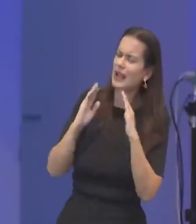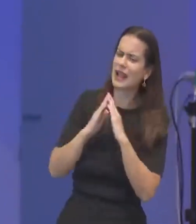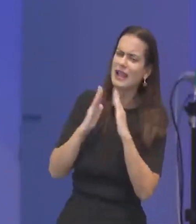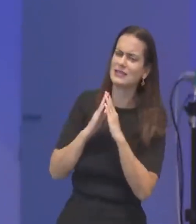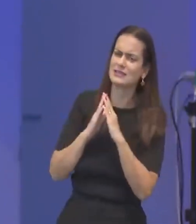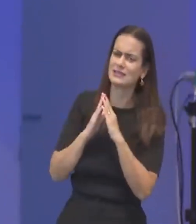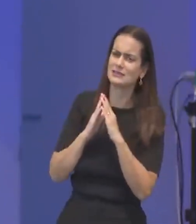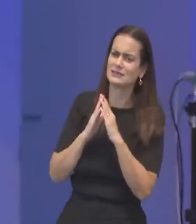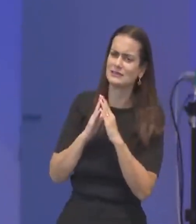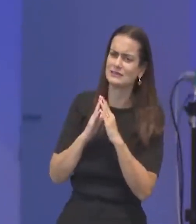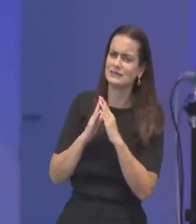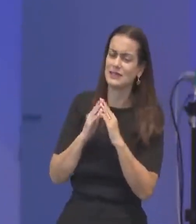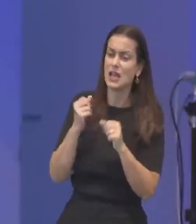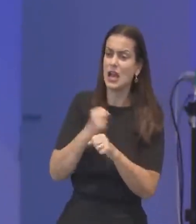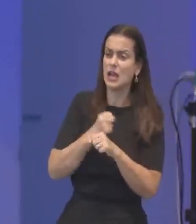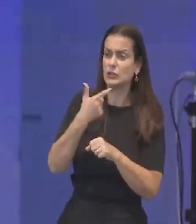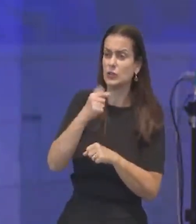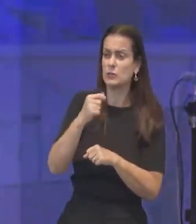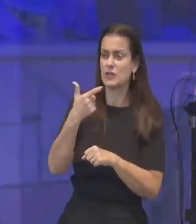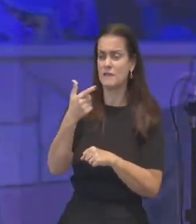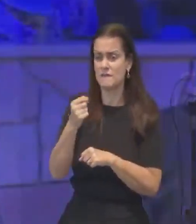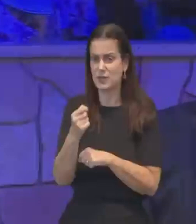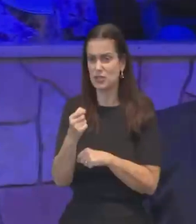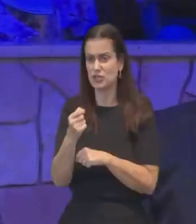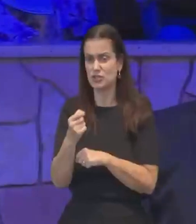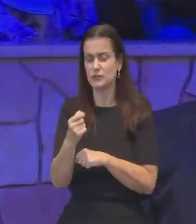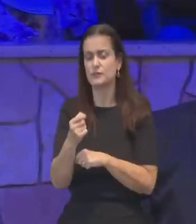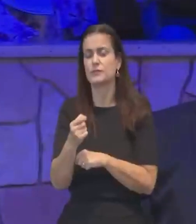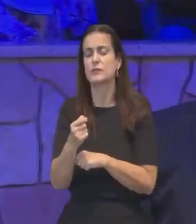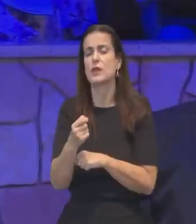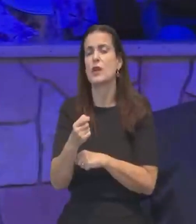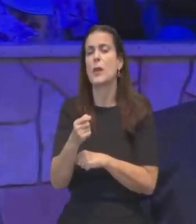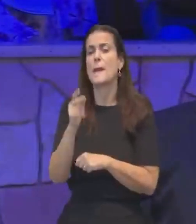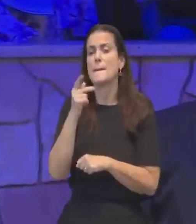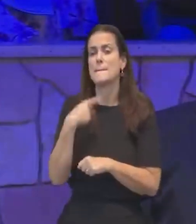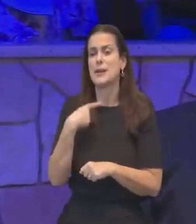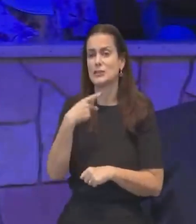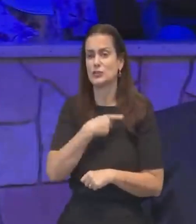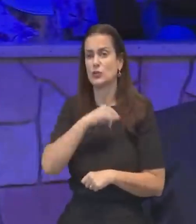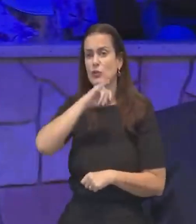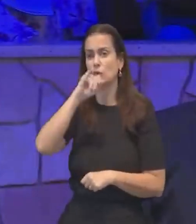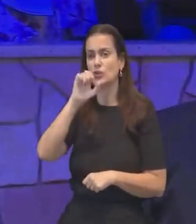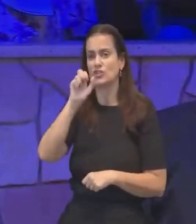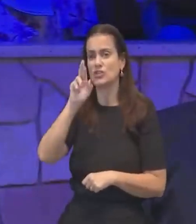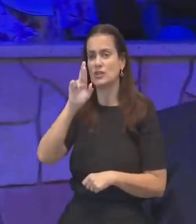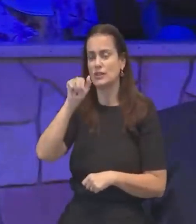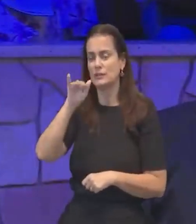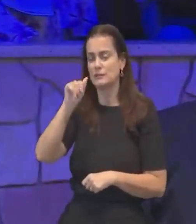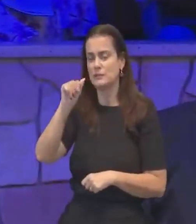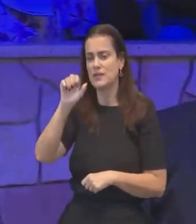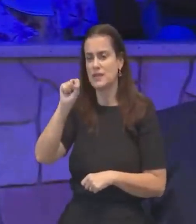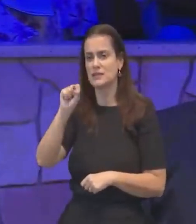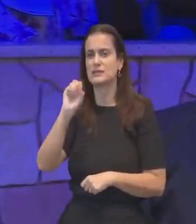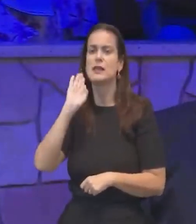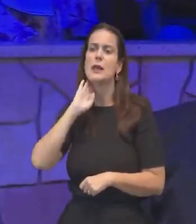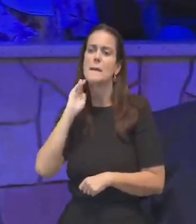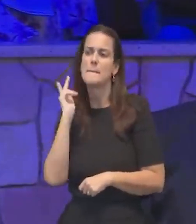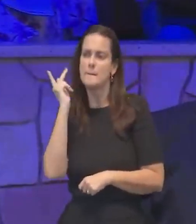Talvez em 2020 eu trouxe aqui a experiência do pastor Jeremias Pereira, que é o pastor da 8ª Igreja Presbiteriana em Belo